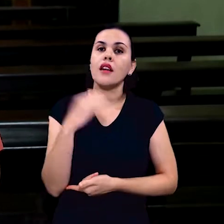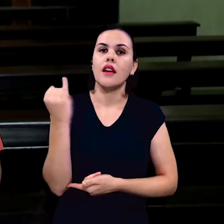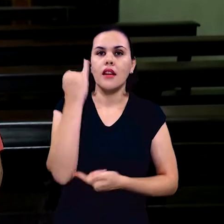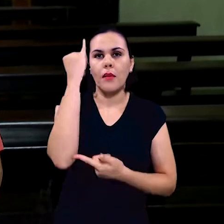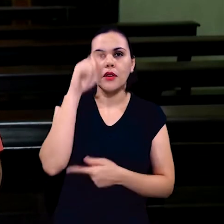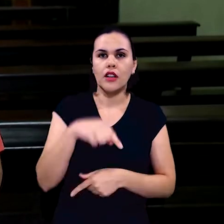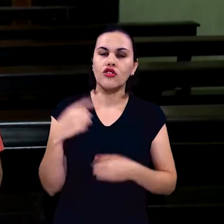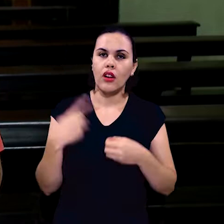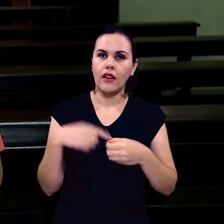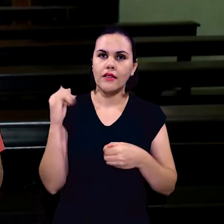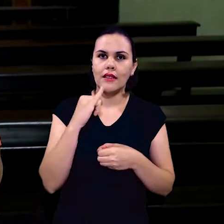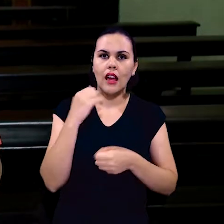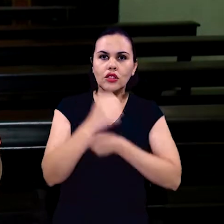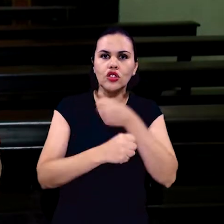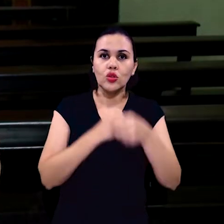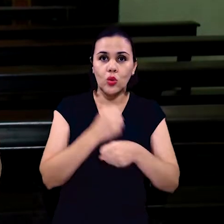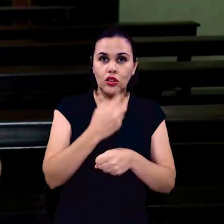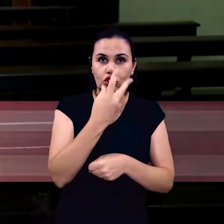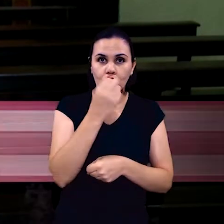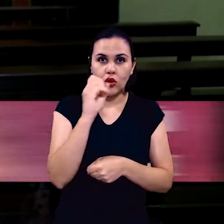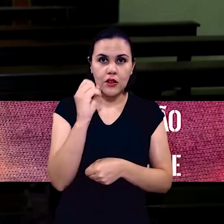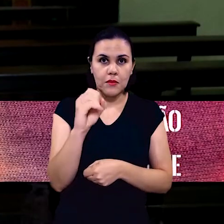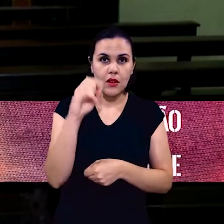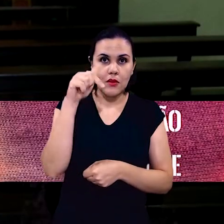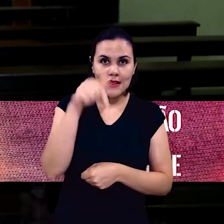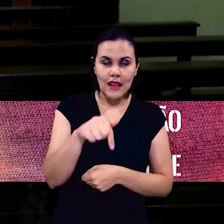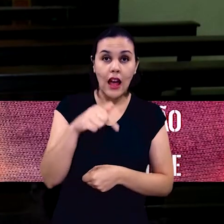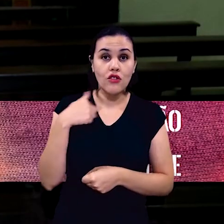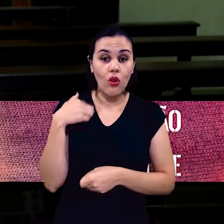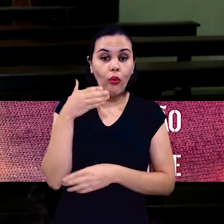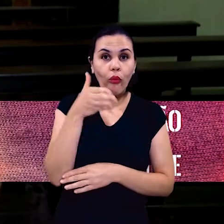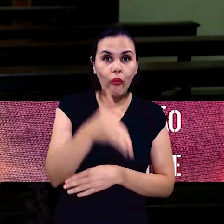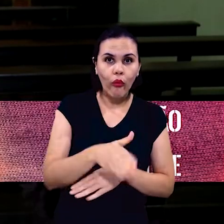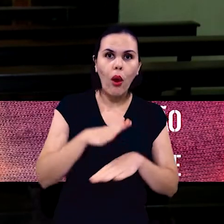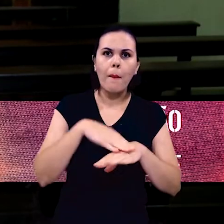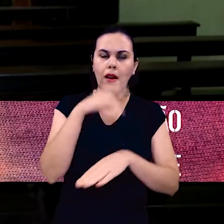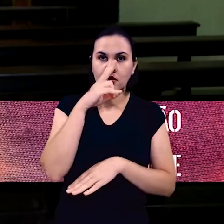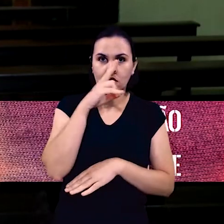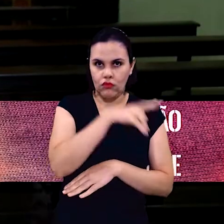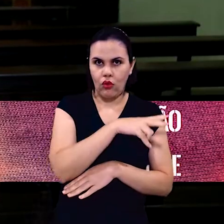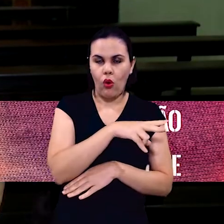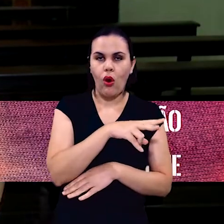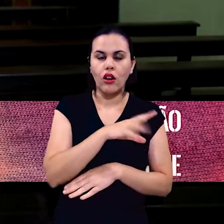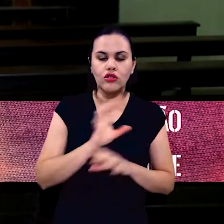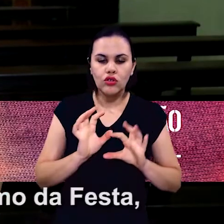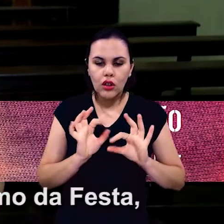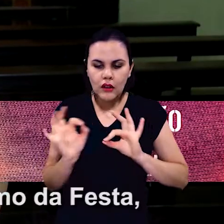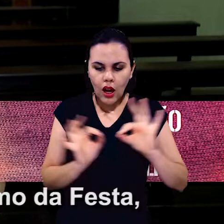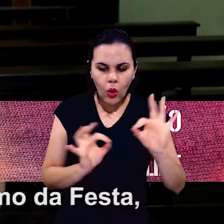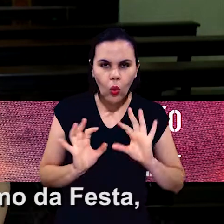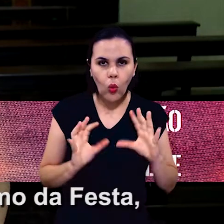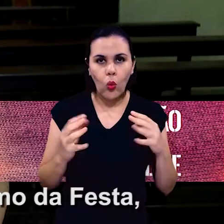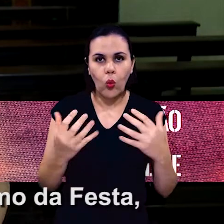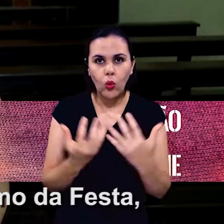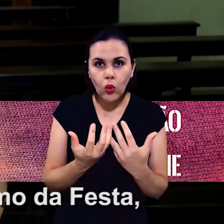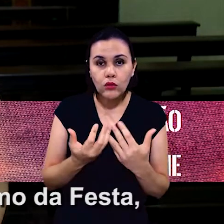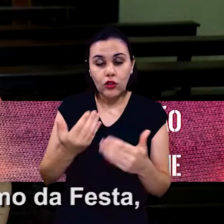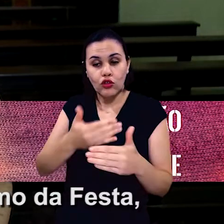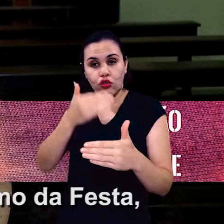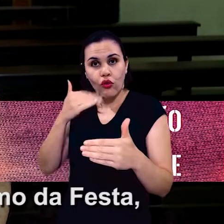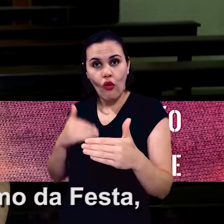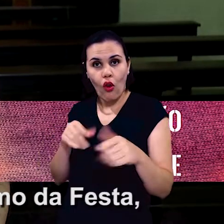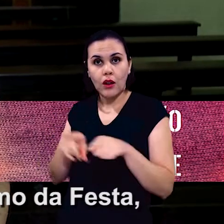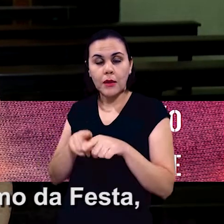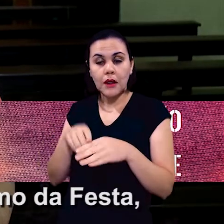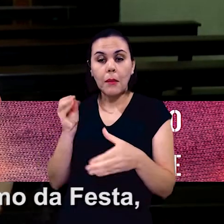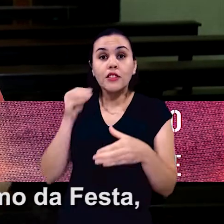importante para nós aqui de Itanhaém. No ano de 2007, pude participar mais intensamente da organização, tanto